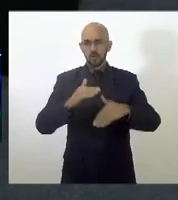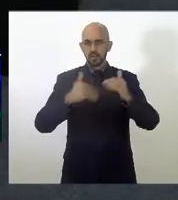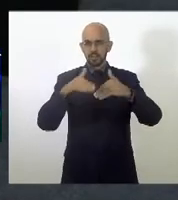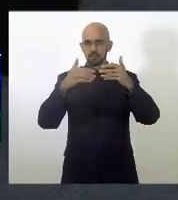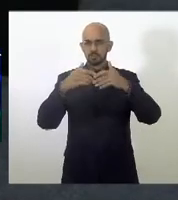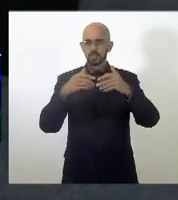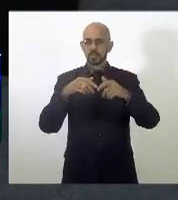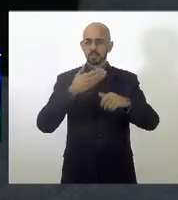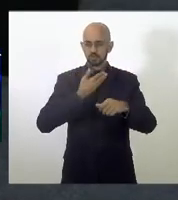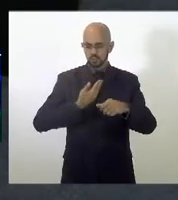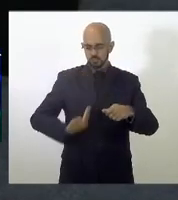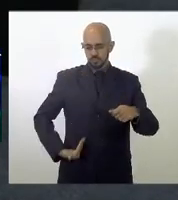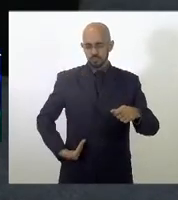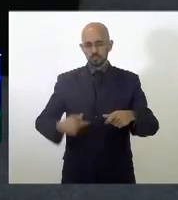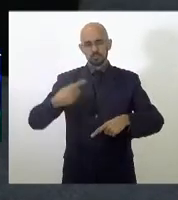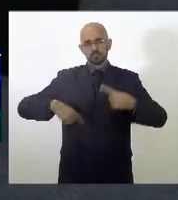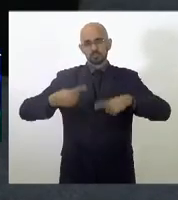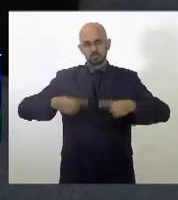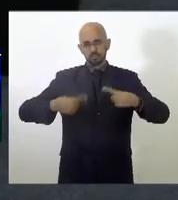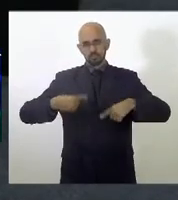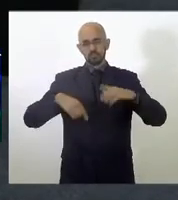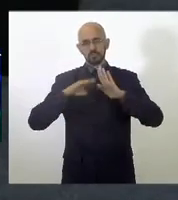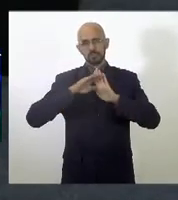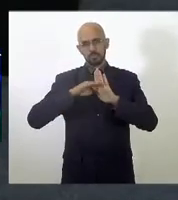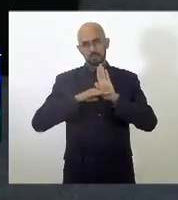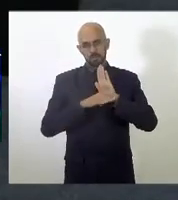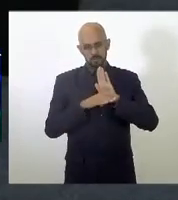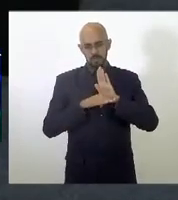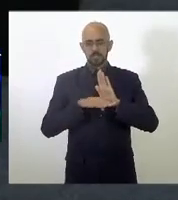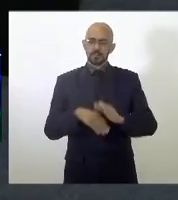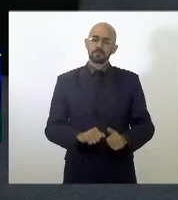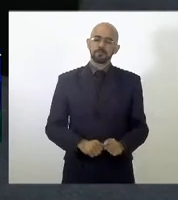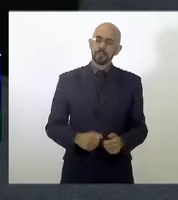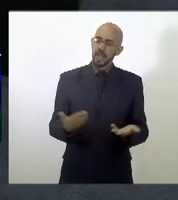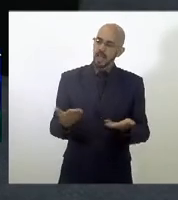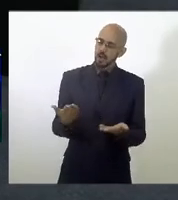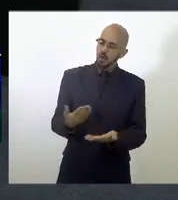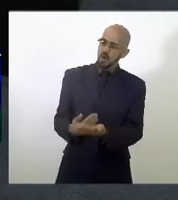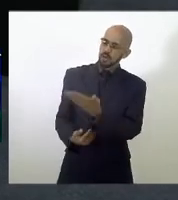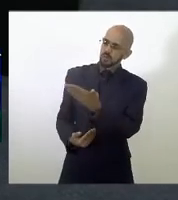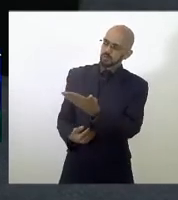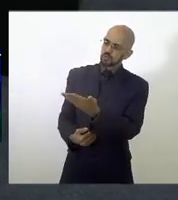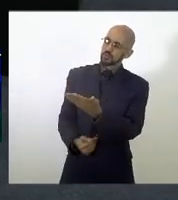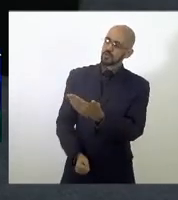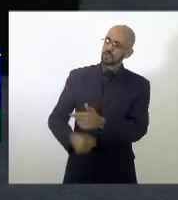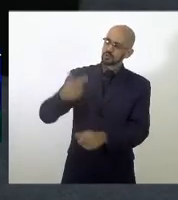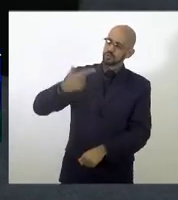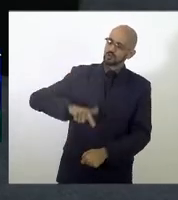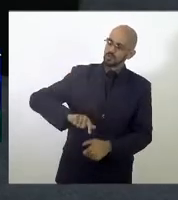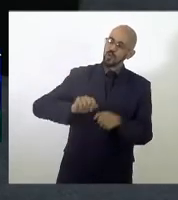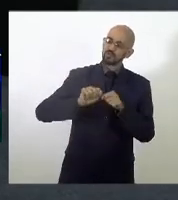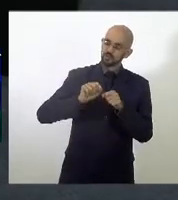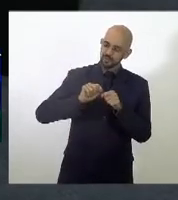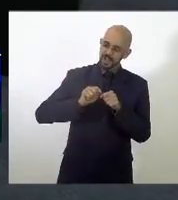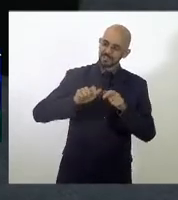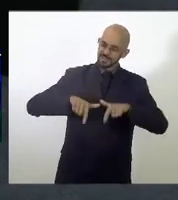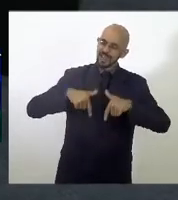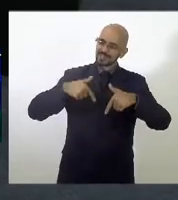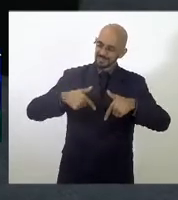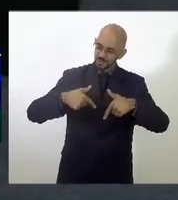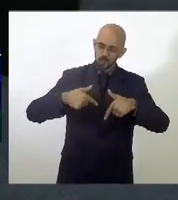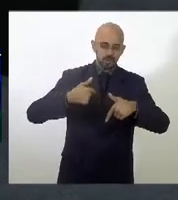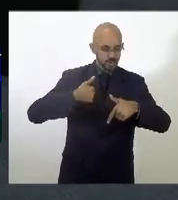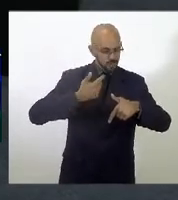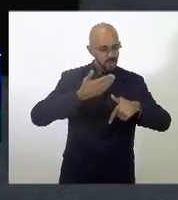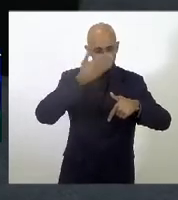políticas públicas, iniciativas e programas. Agora, Vossa Excelência, de novo, faz esse gesto, pelo qual eu agradeço,